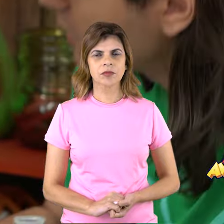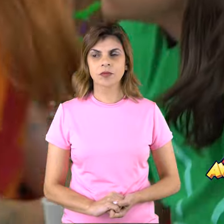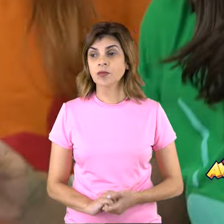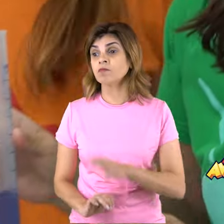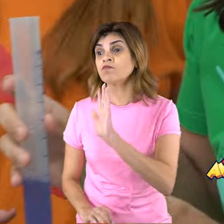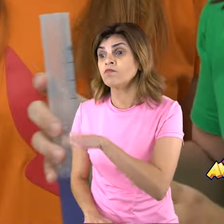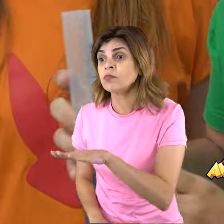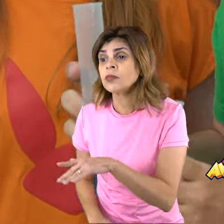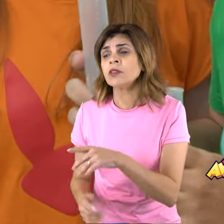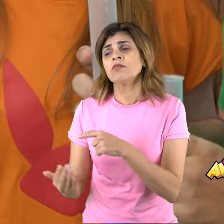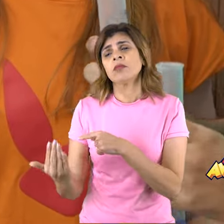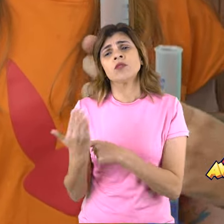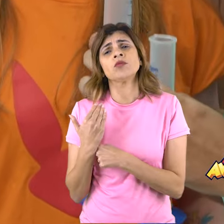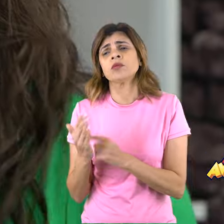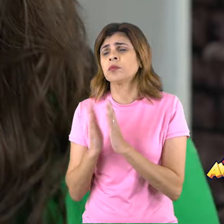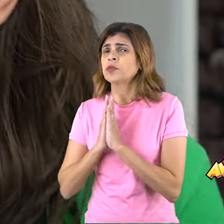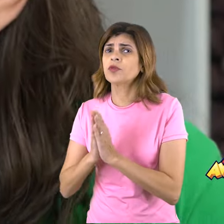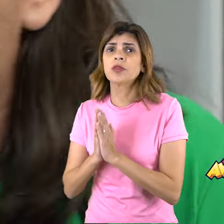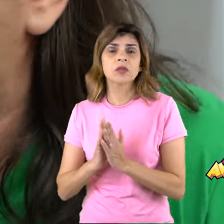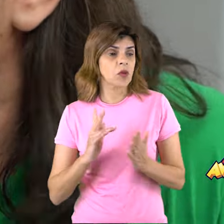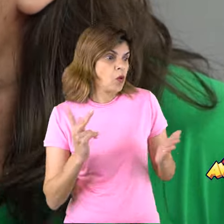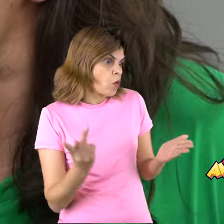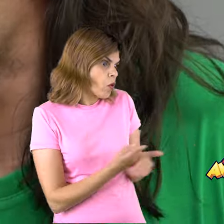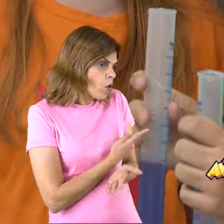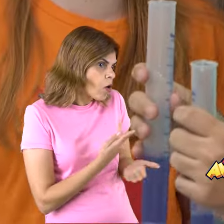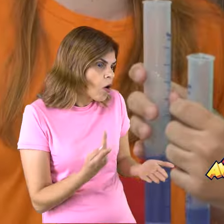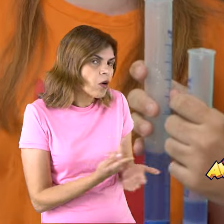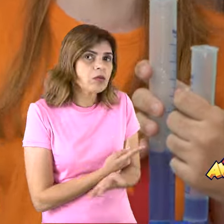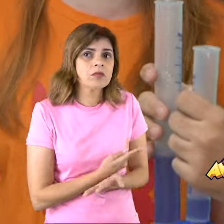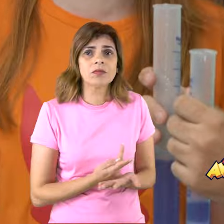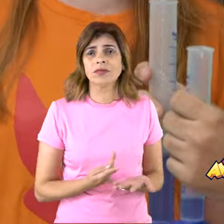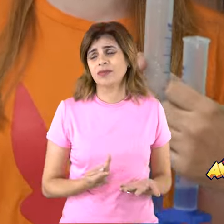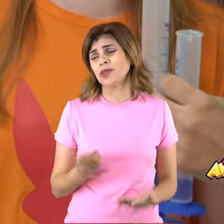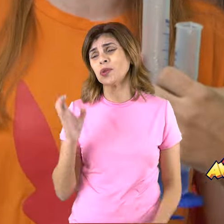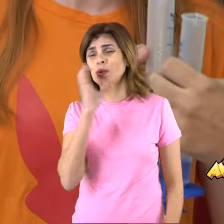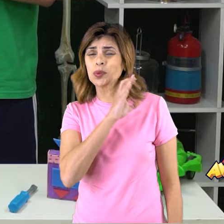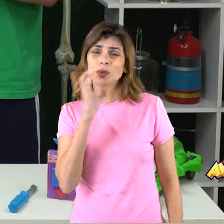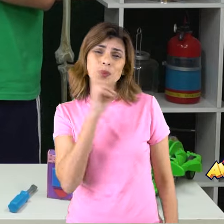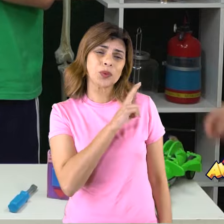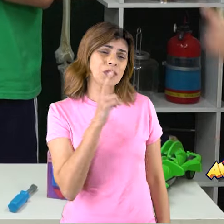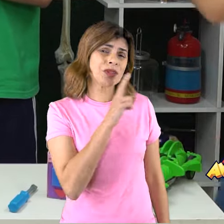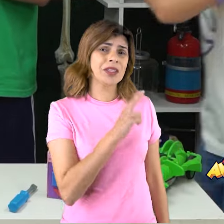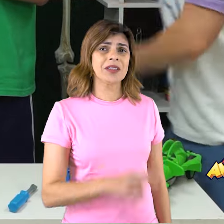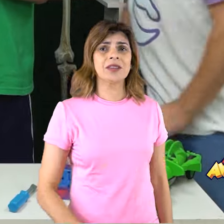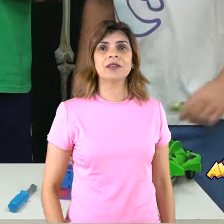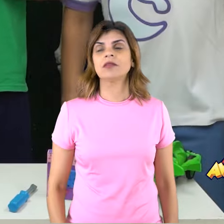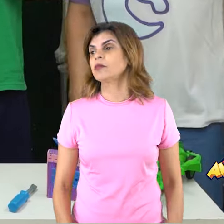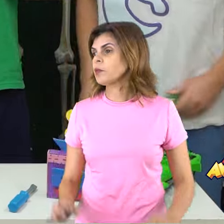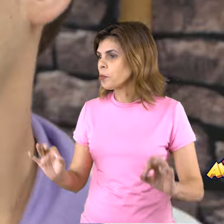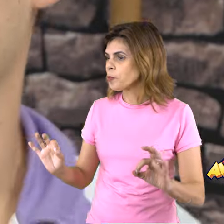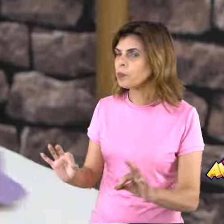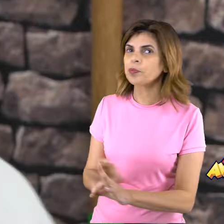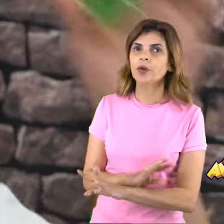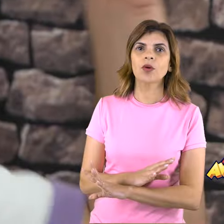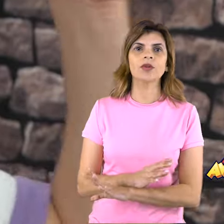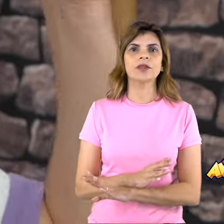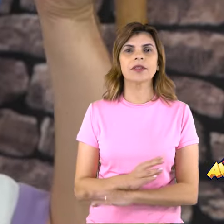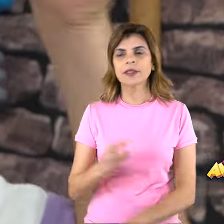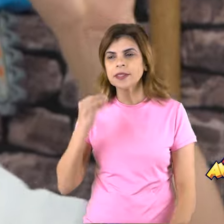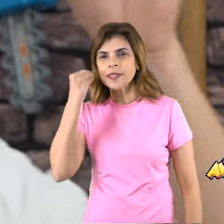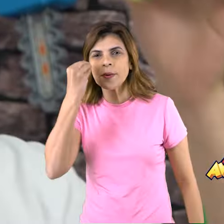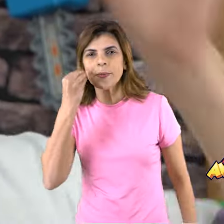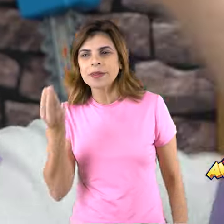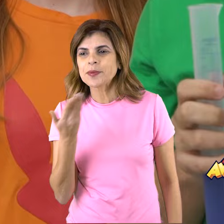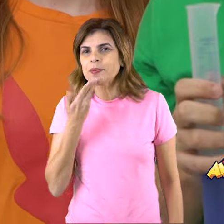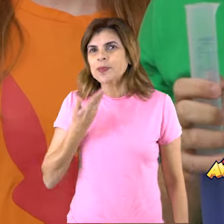vini a gente precisa muito da sua ajuda o que foi manu o que aconteceu ai é muito urgente prontinho vini ta aqui a experiência